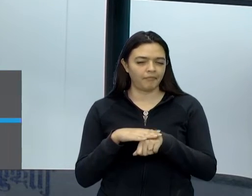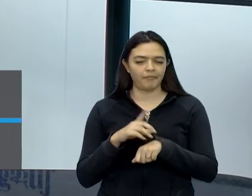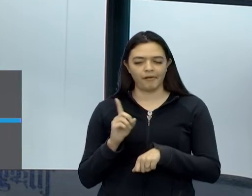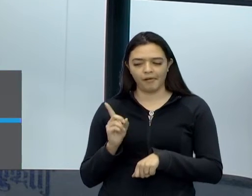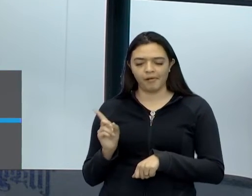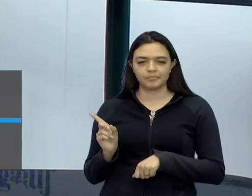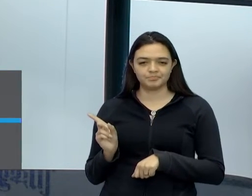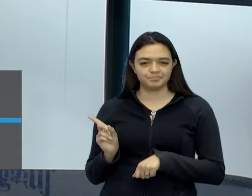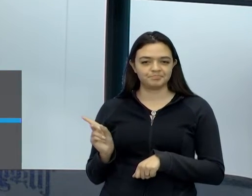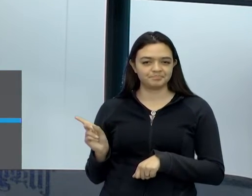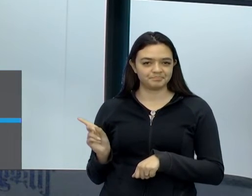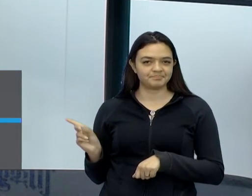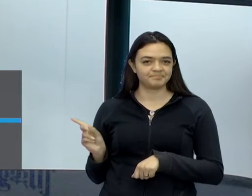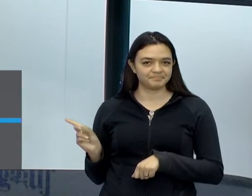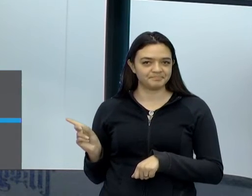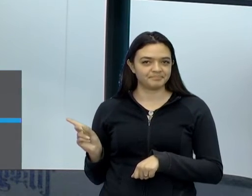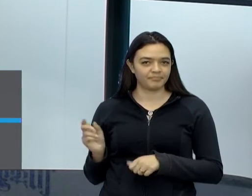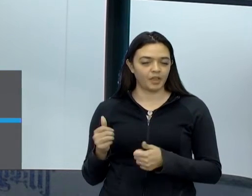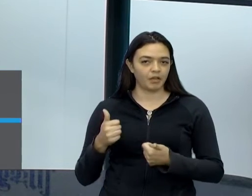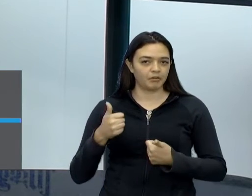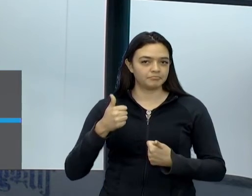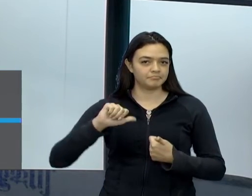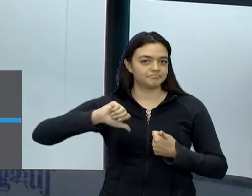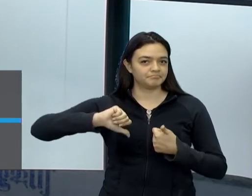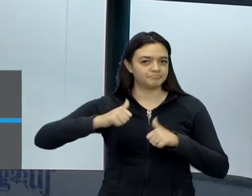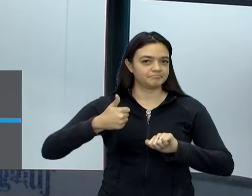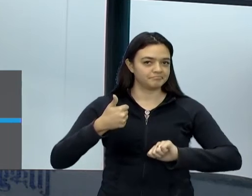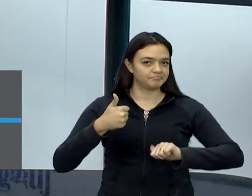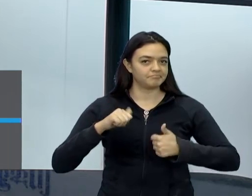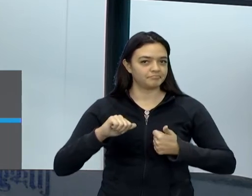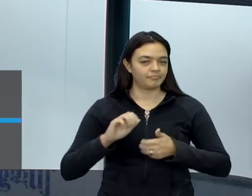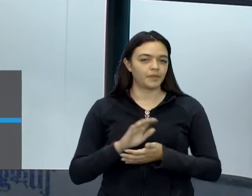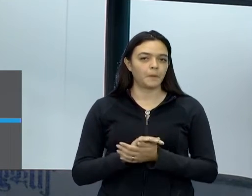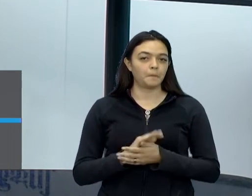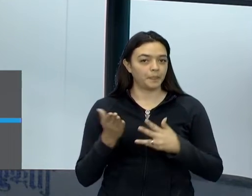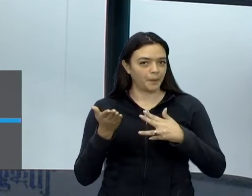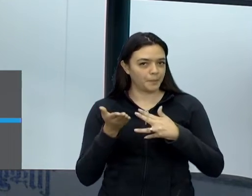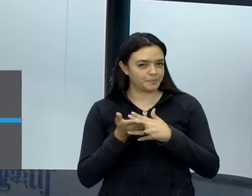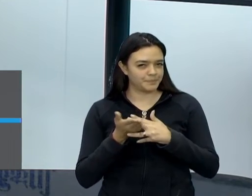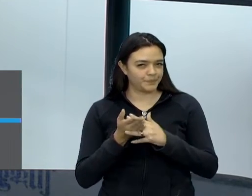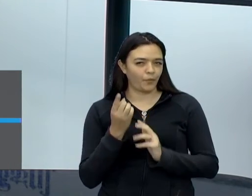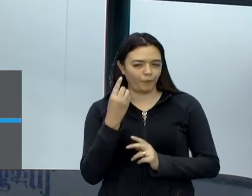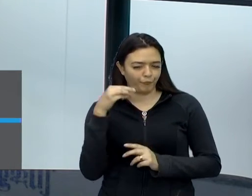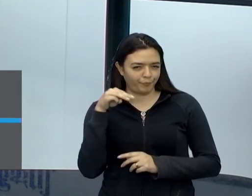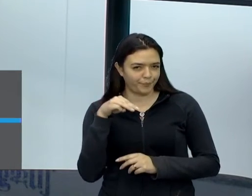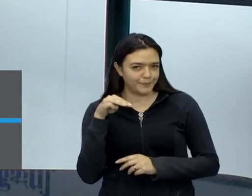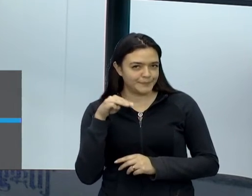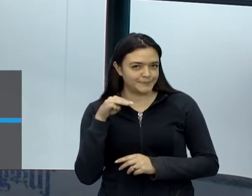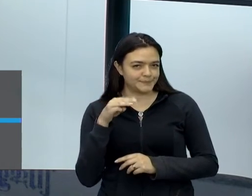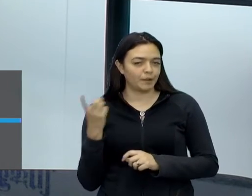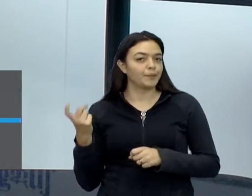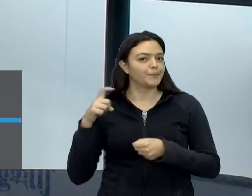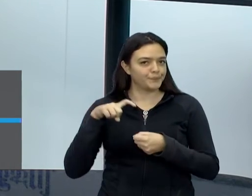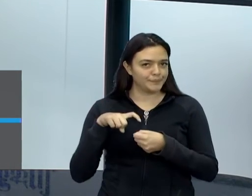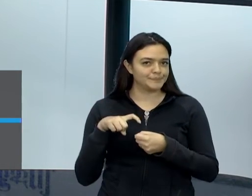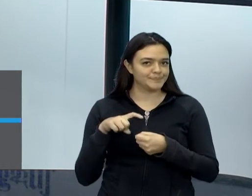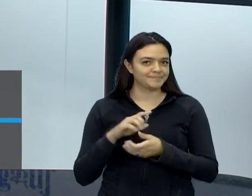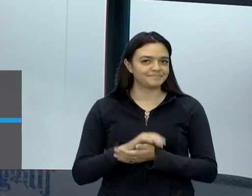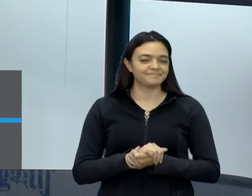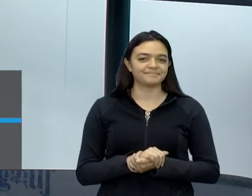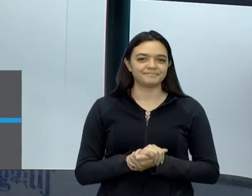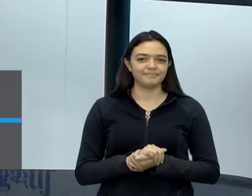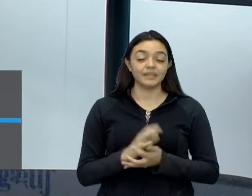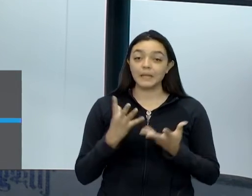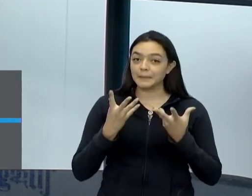dizer o que você achou. Eu vou interromper um minutinho, daqui a pouco a gente volta para saber. E se você topou o desafio de hoje, a